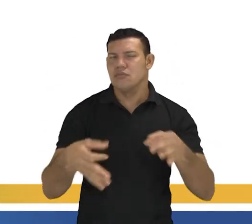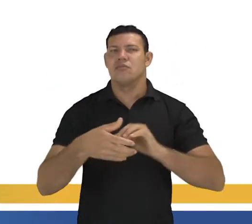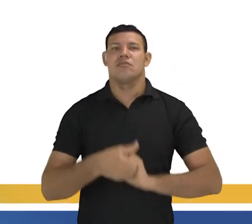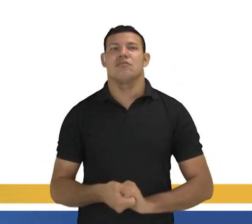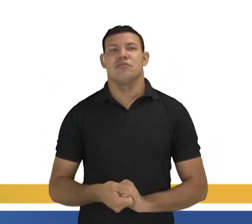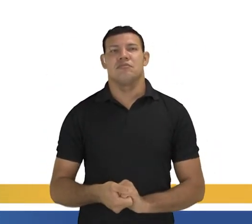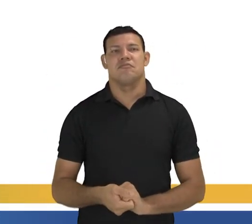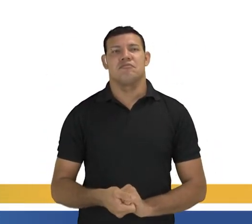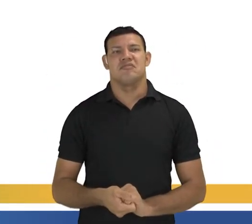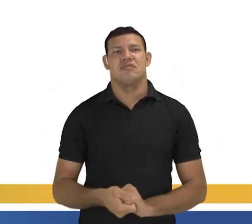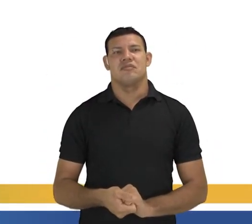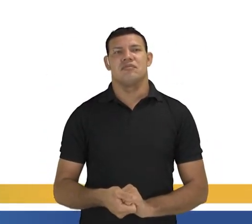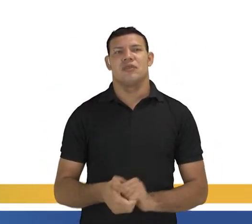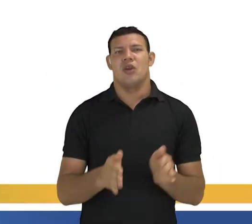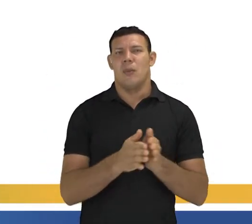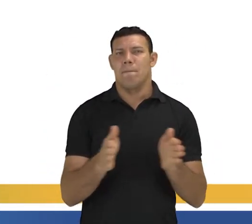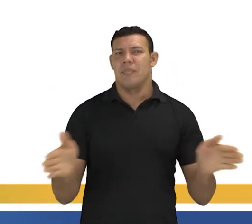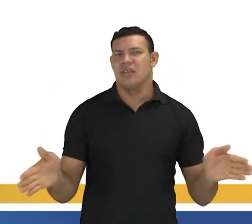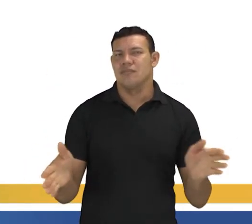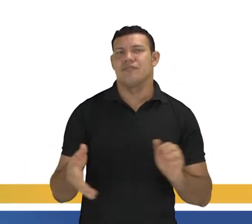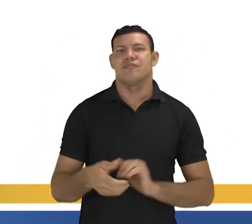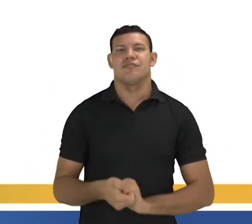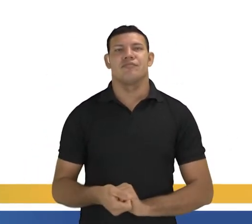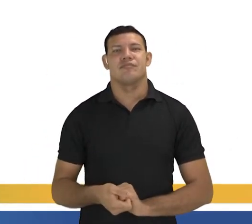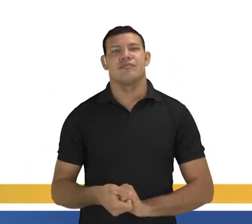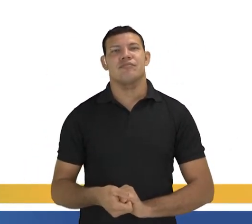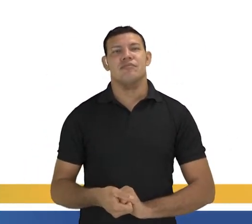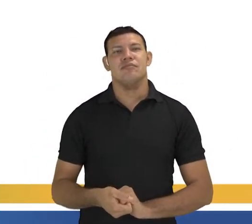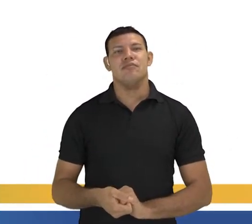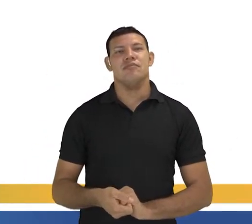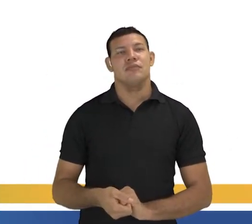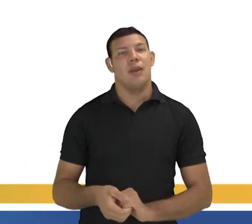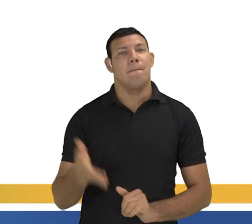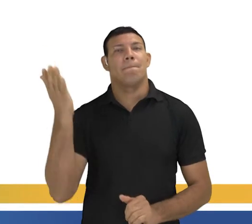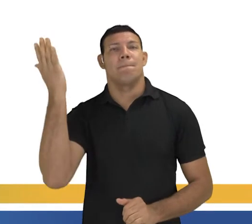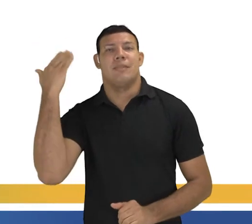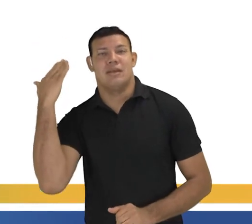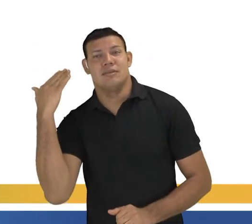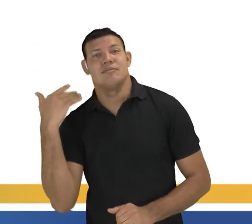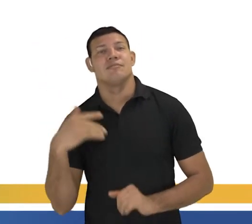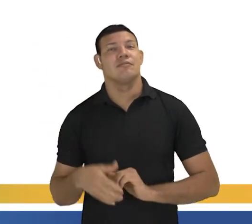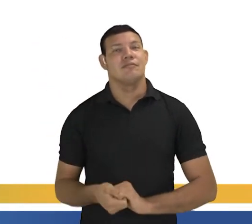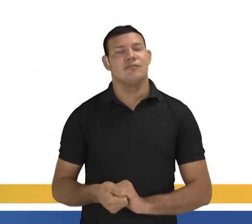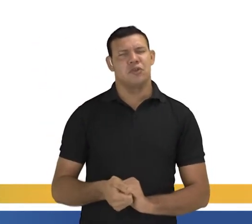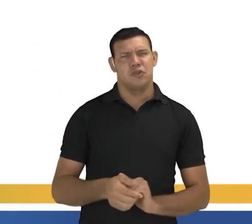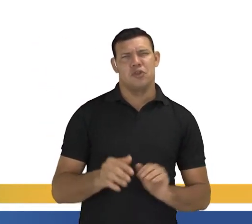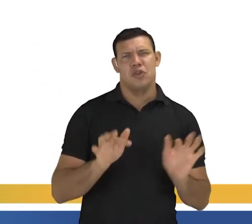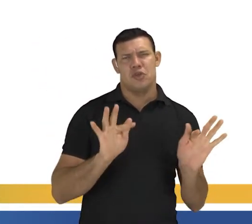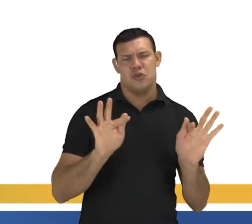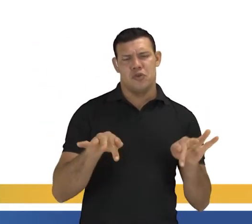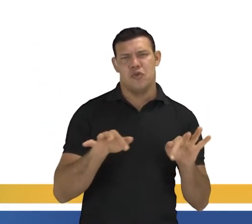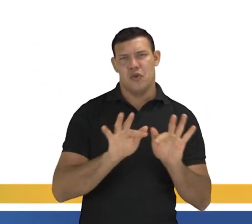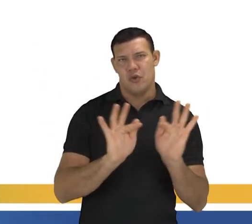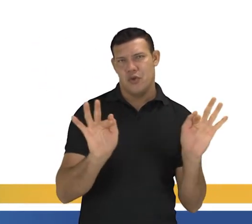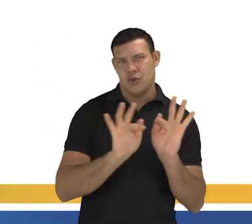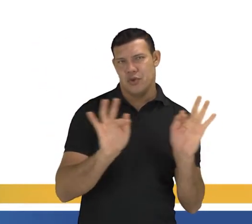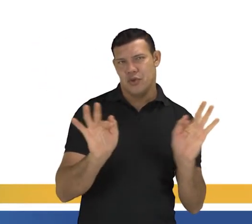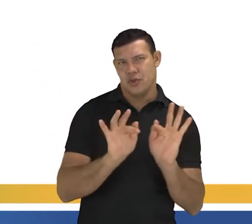In months, um período de tempo no passado também. E lá no finalzinho, not since